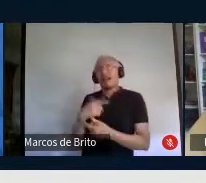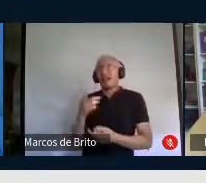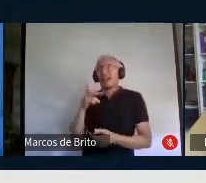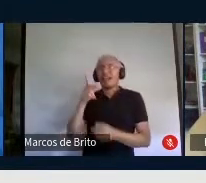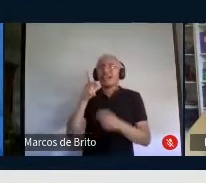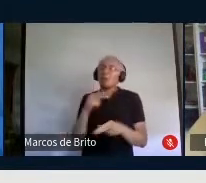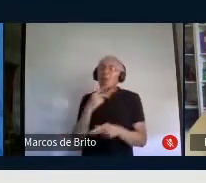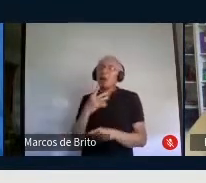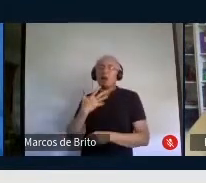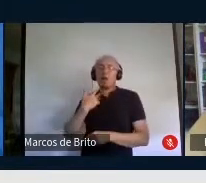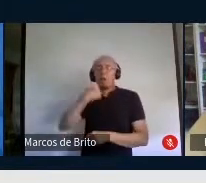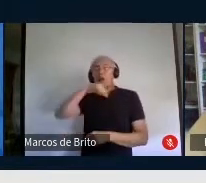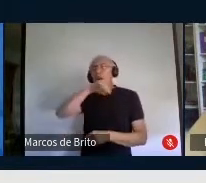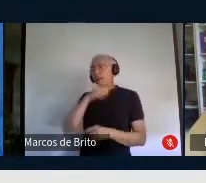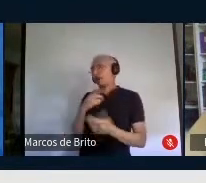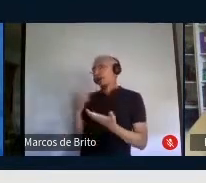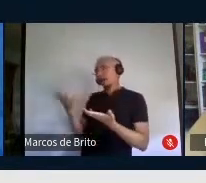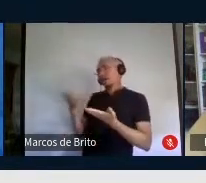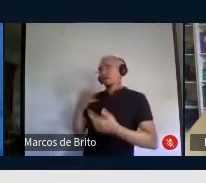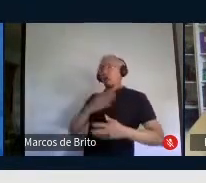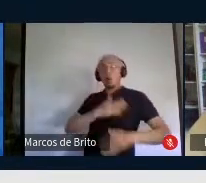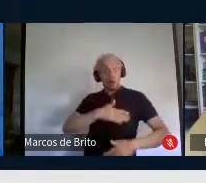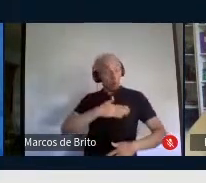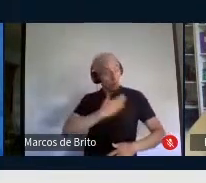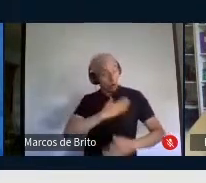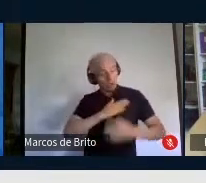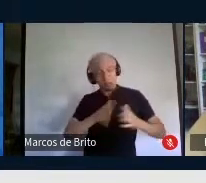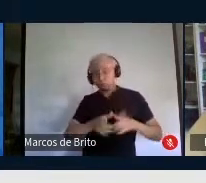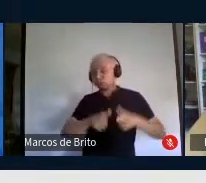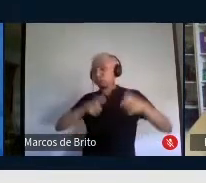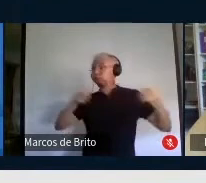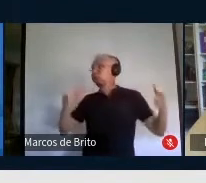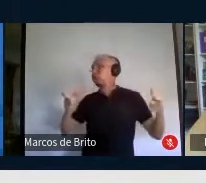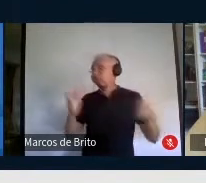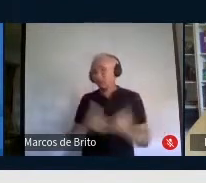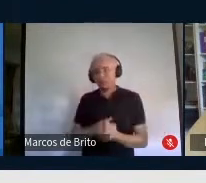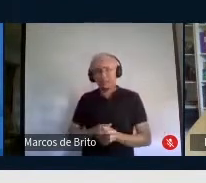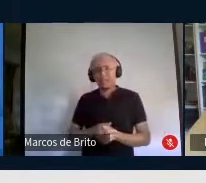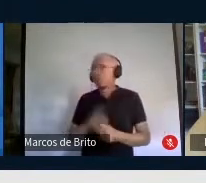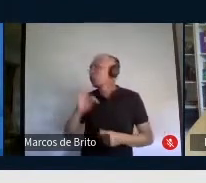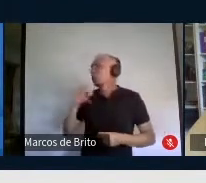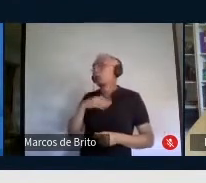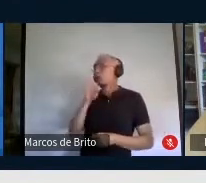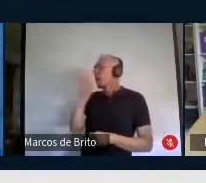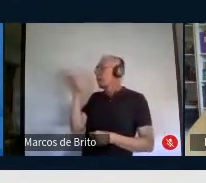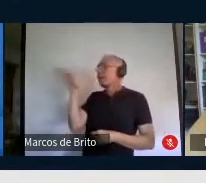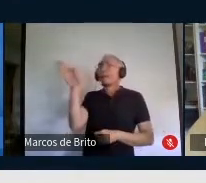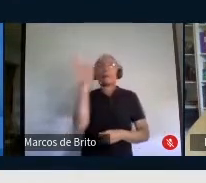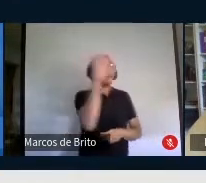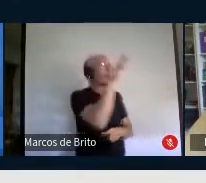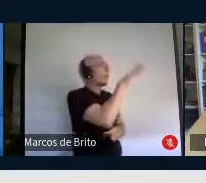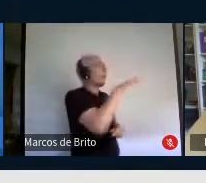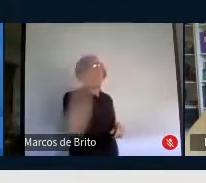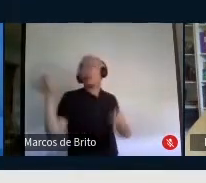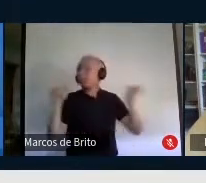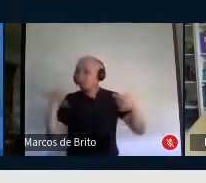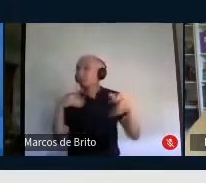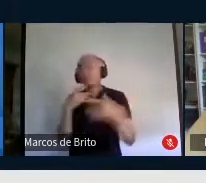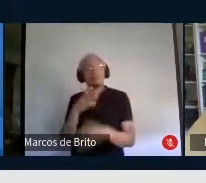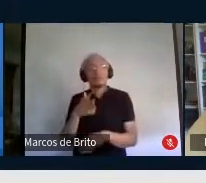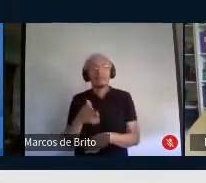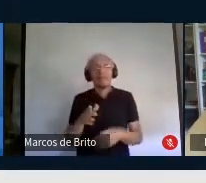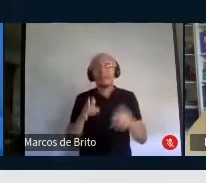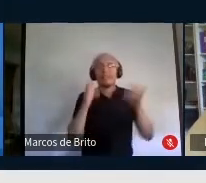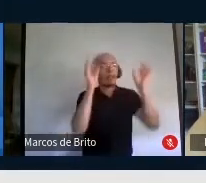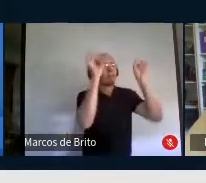coração de mãe, e por isso é muito difícil trabalhar com ela, porque ela atende todo mundo o tempo todo, mas ela não te deixa